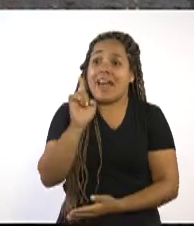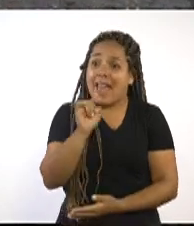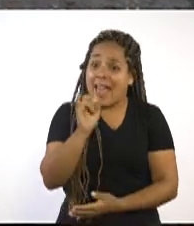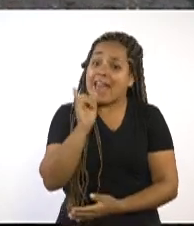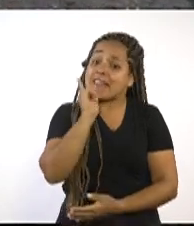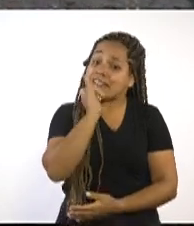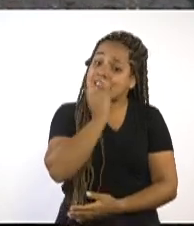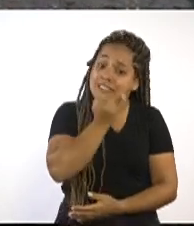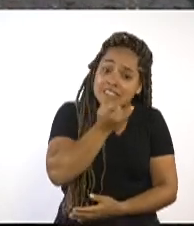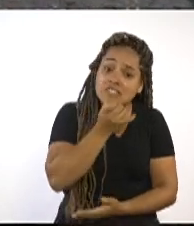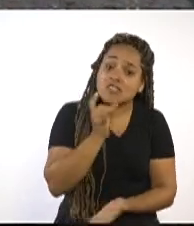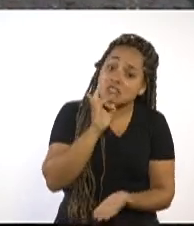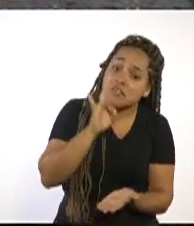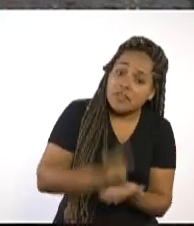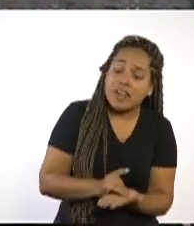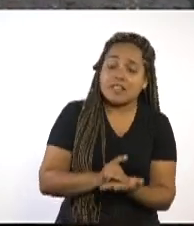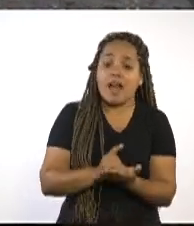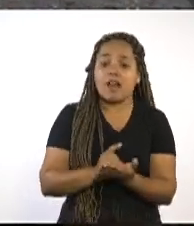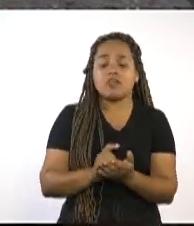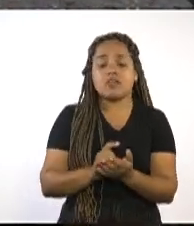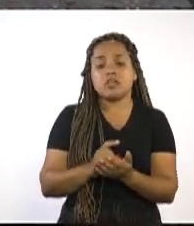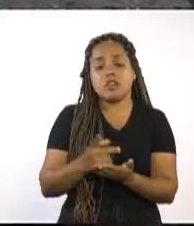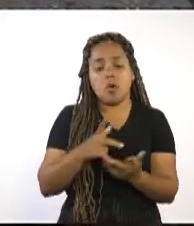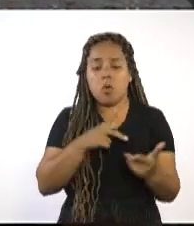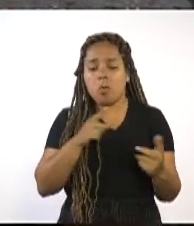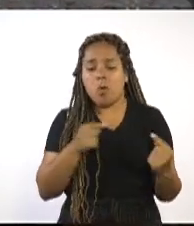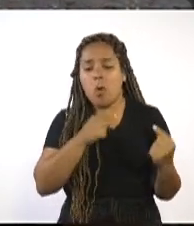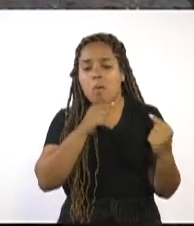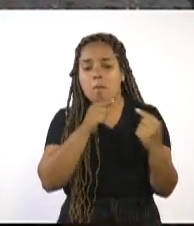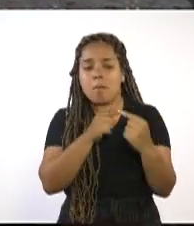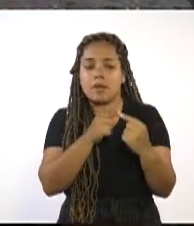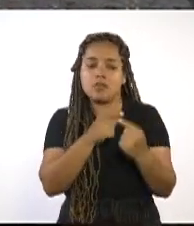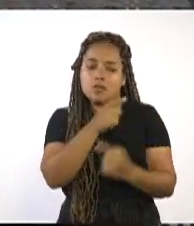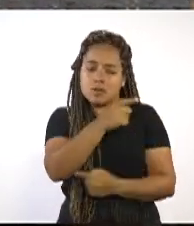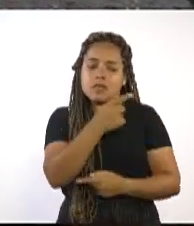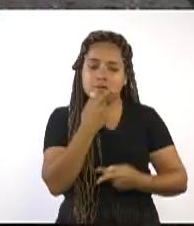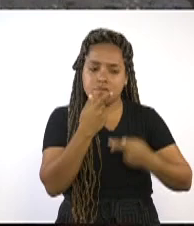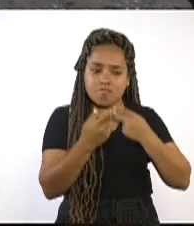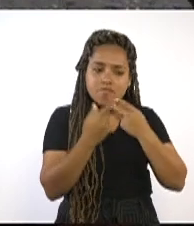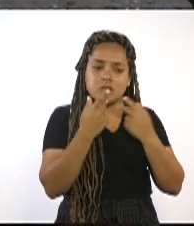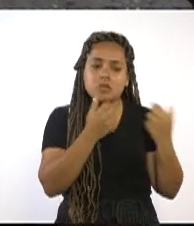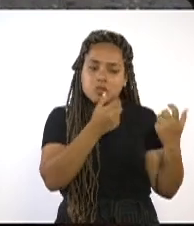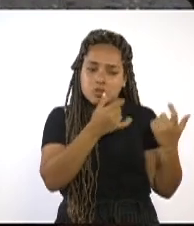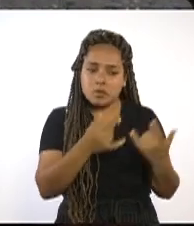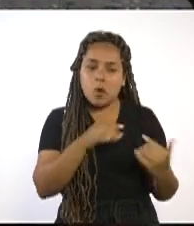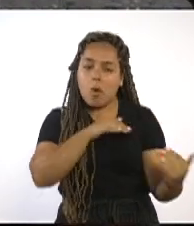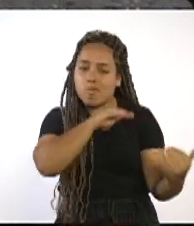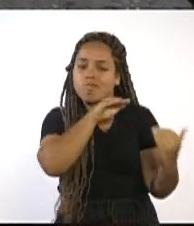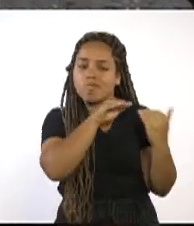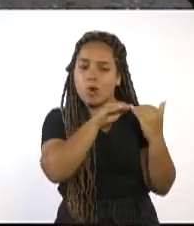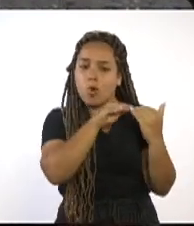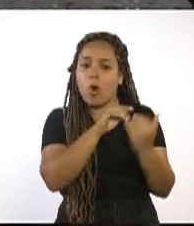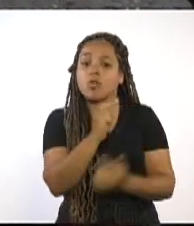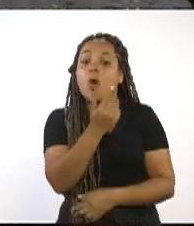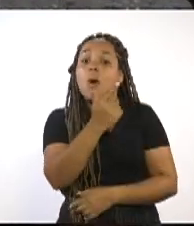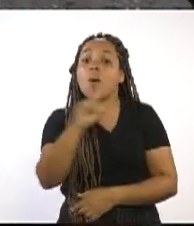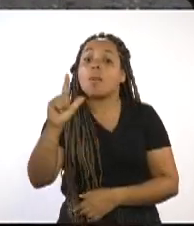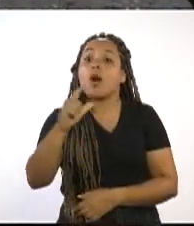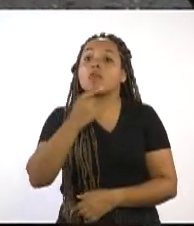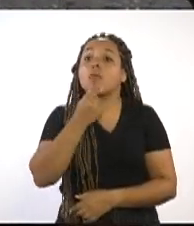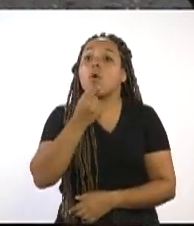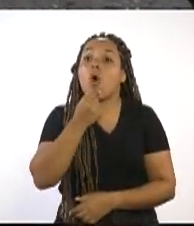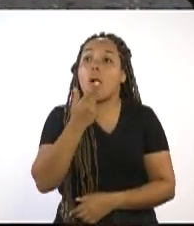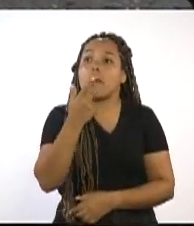lamentável e faço minhas as palavras de Vossa Excelência. O próximo orador inscrito é o